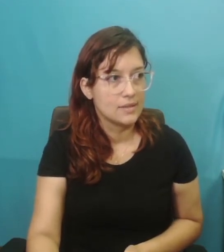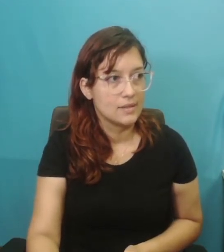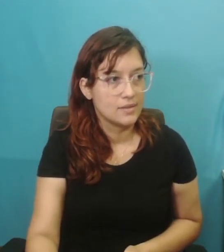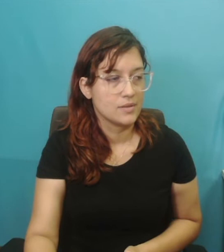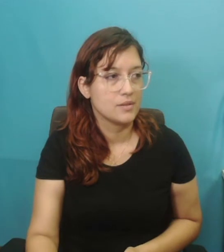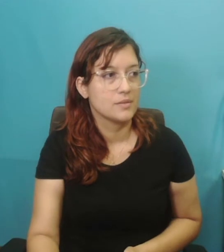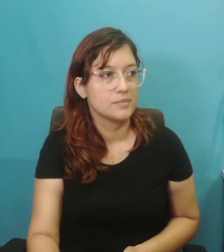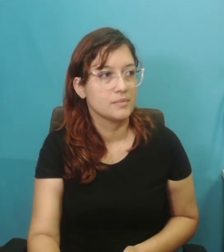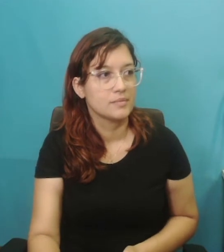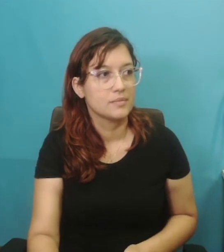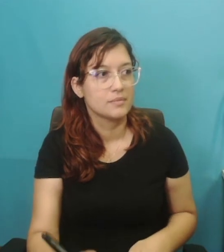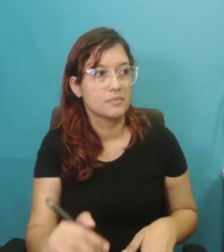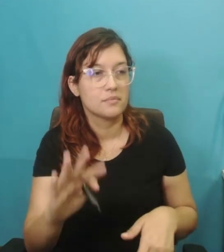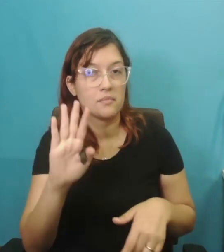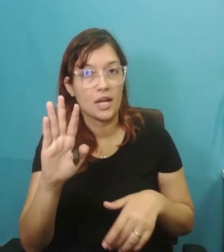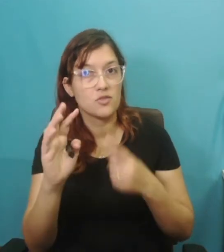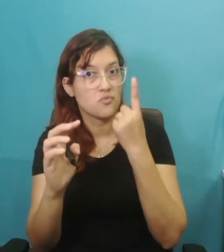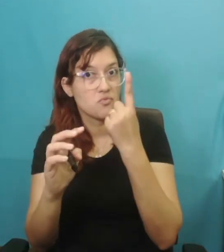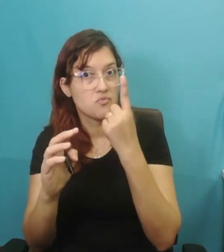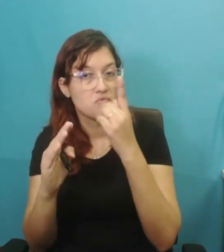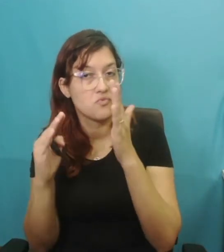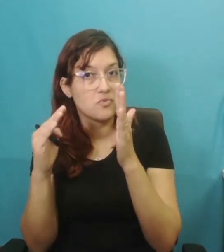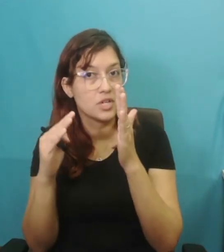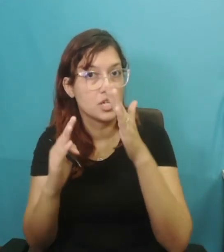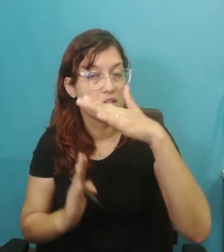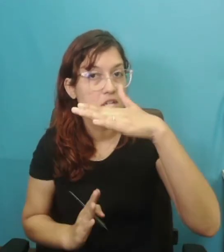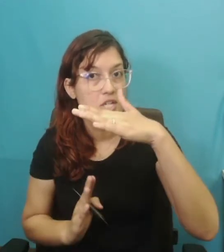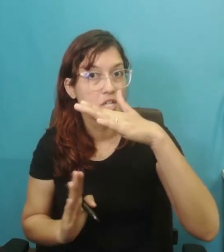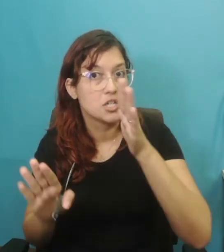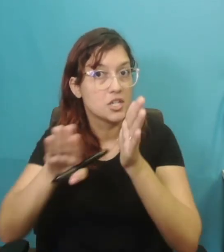Zero vírgula 628.